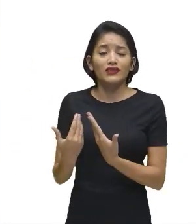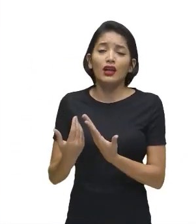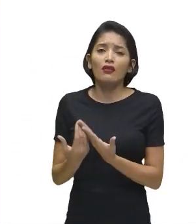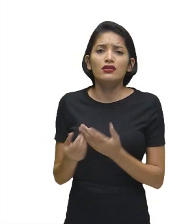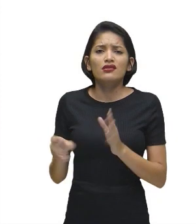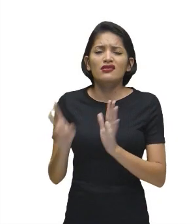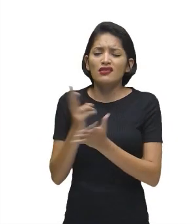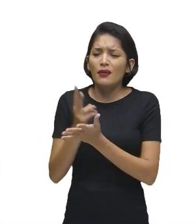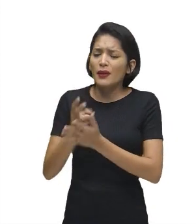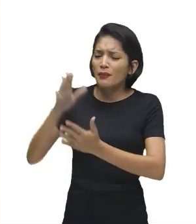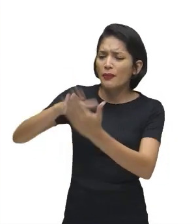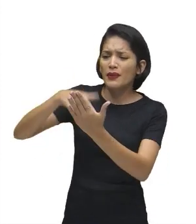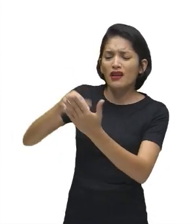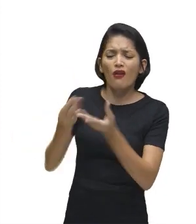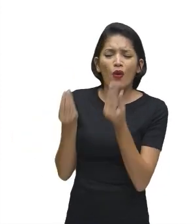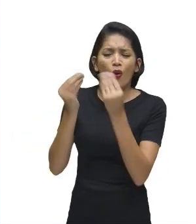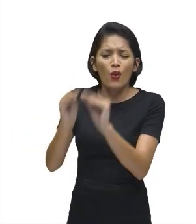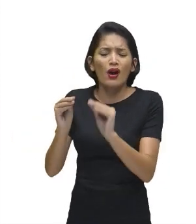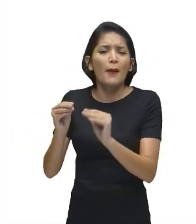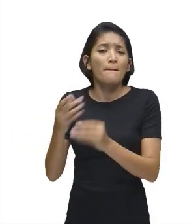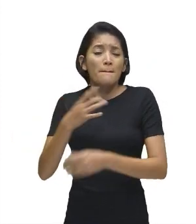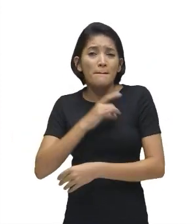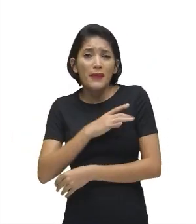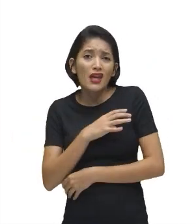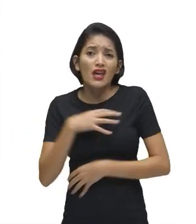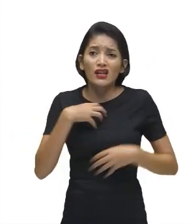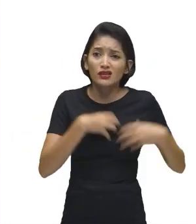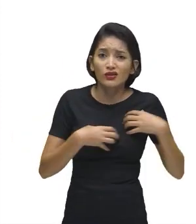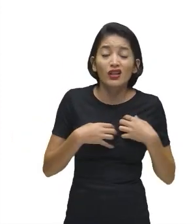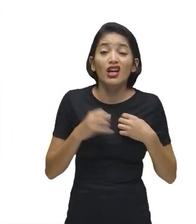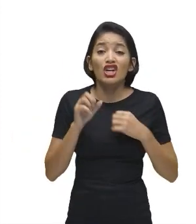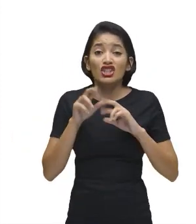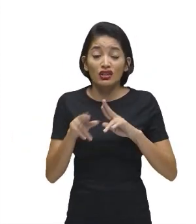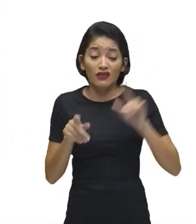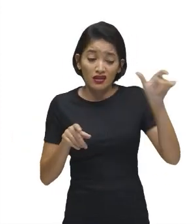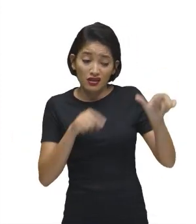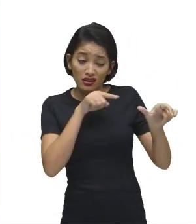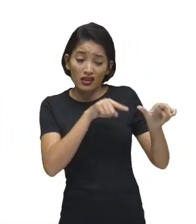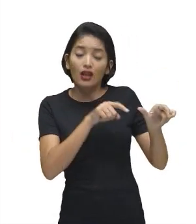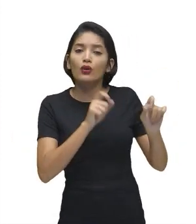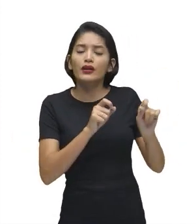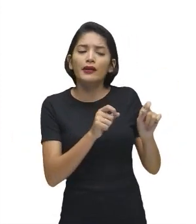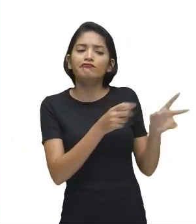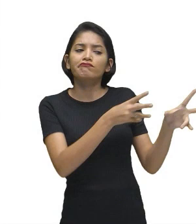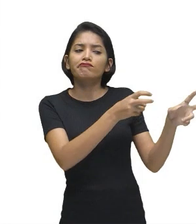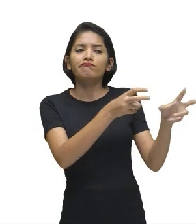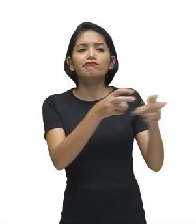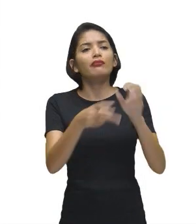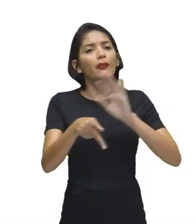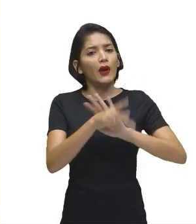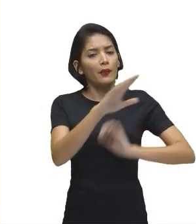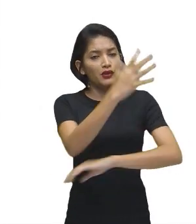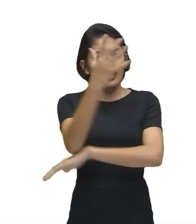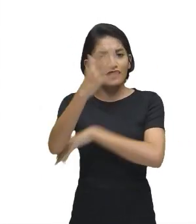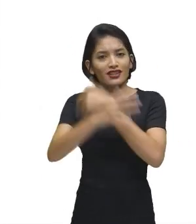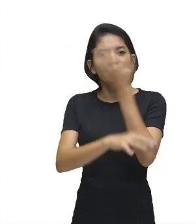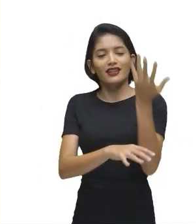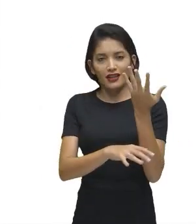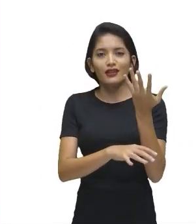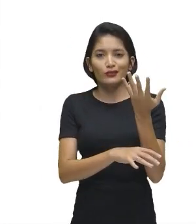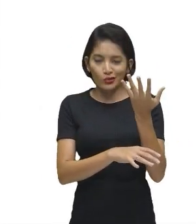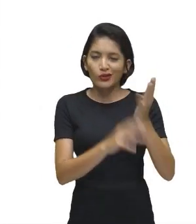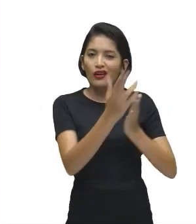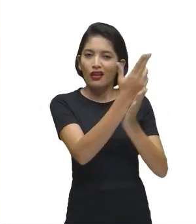a angústia, o medo, o pavor ali dele, diferente dos impressionistas que faziam uma impressão ali da natureza, faziam um desenho